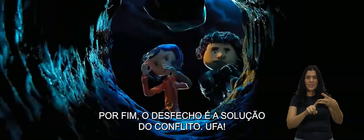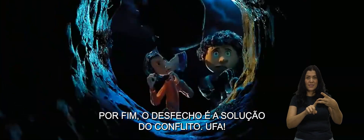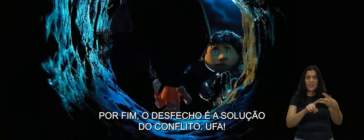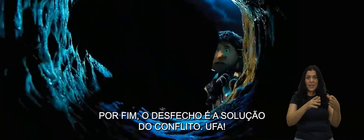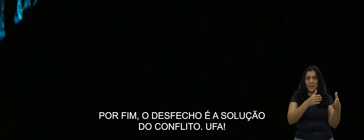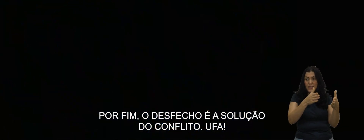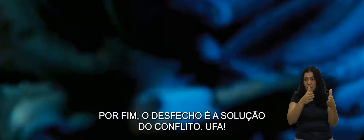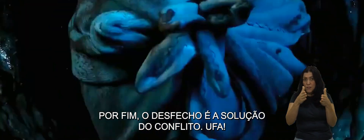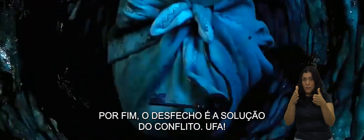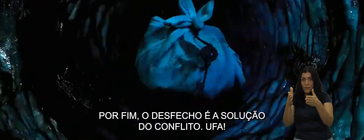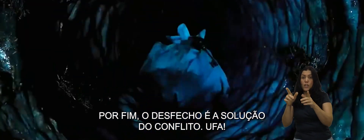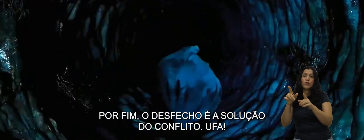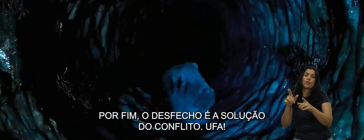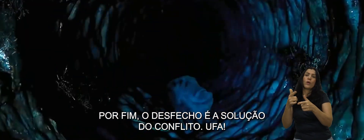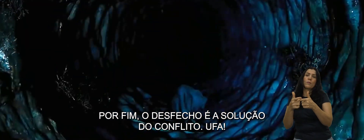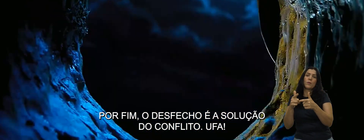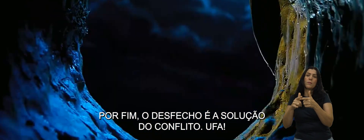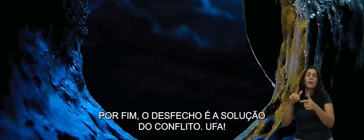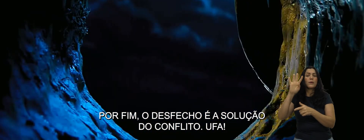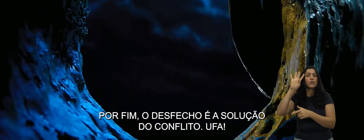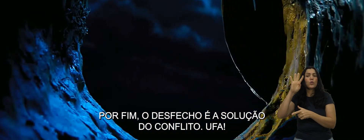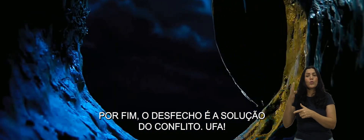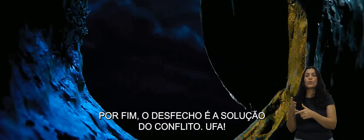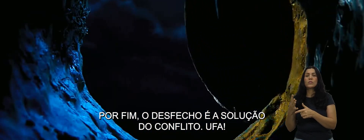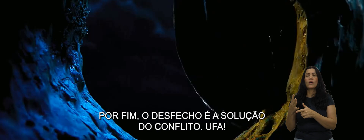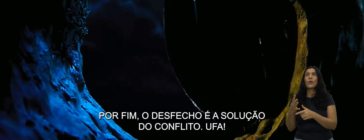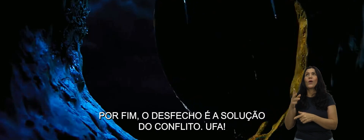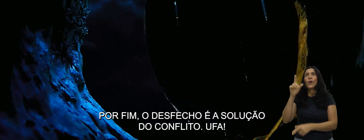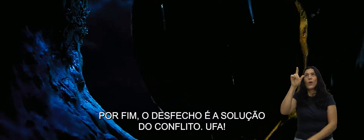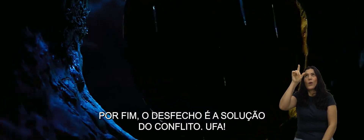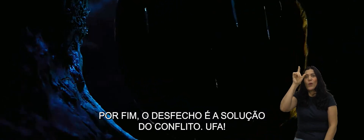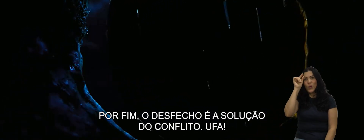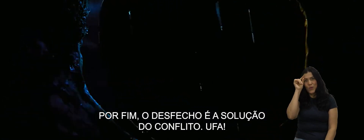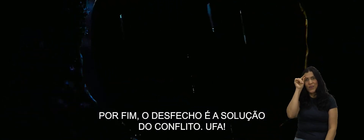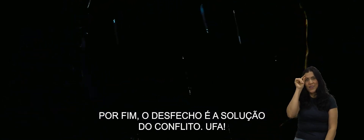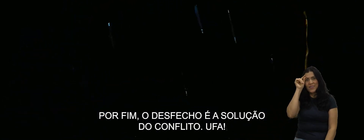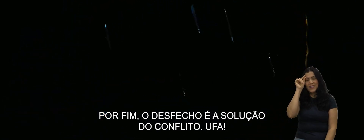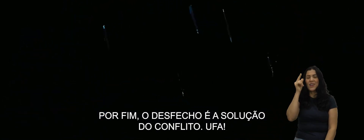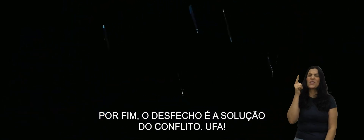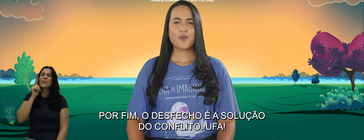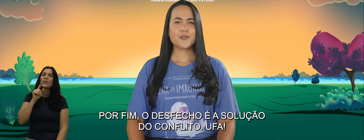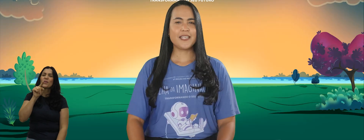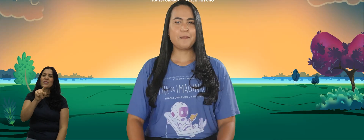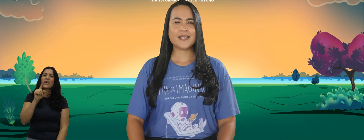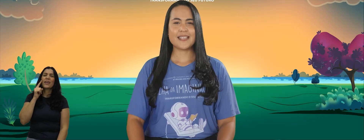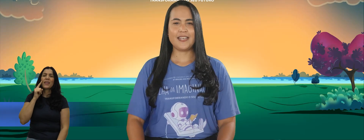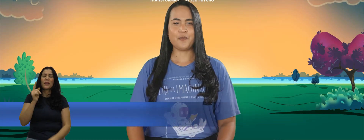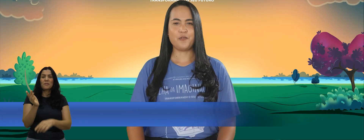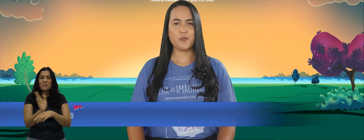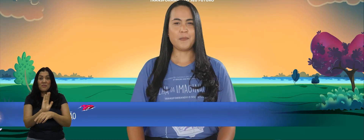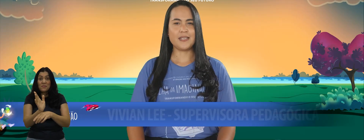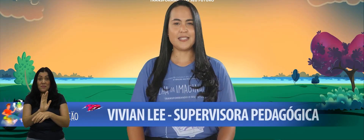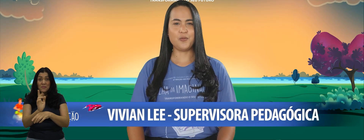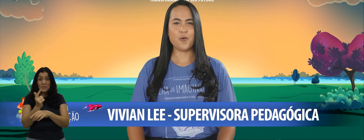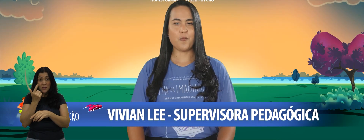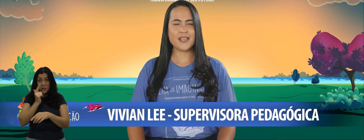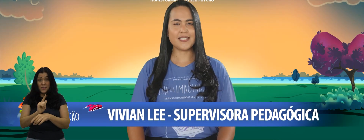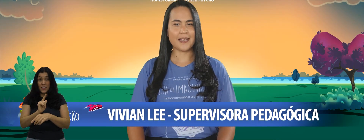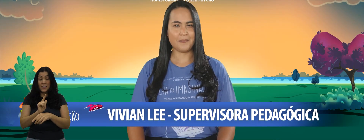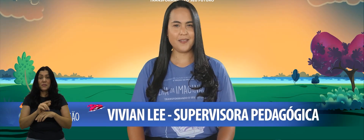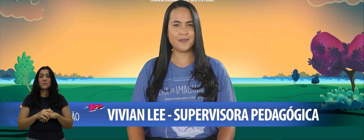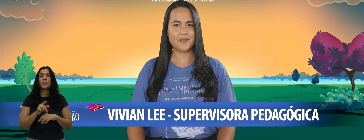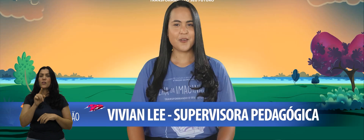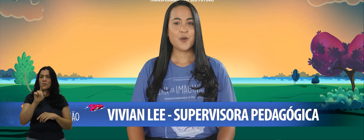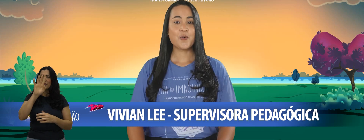fim, o desfecho é a solução do conflito. Ufa! Consegue pensar em um filme parecido com